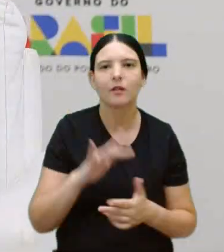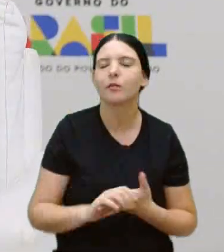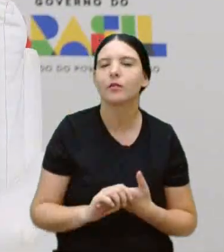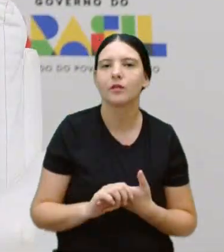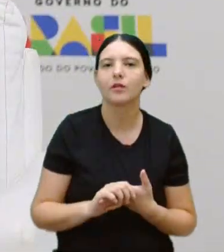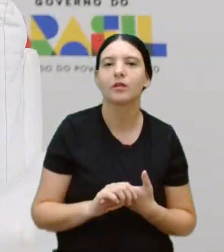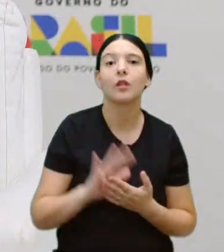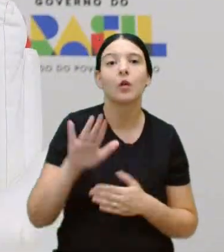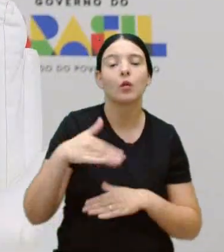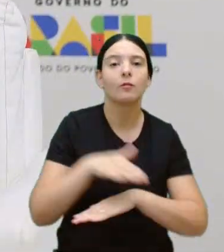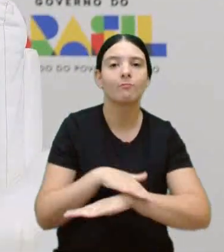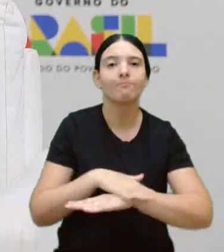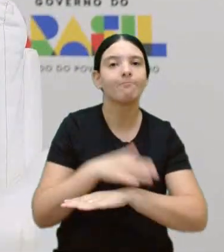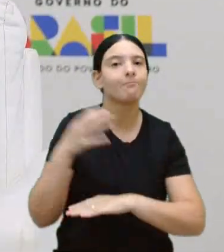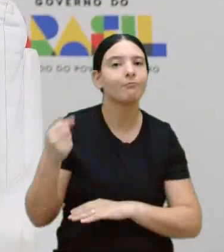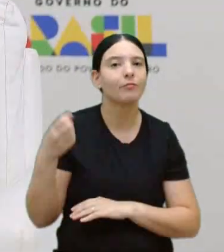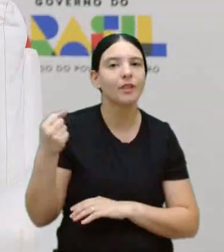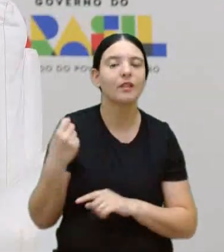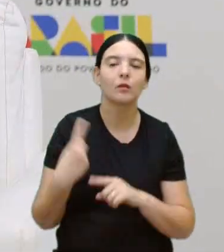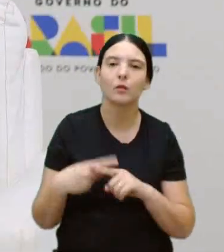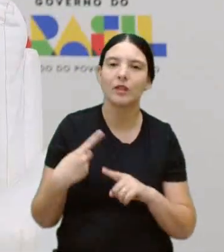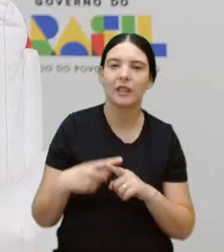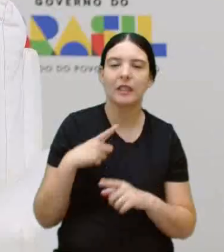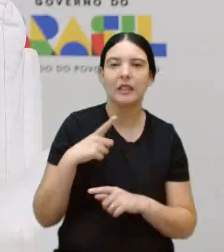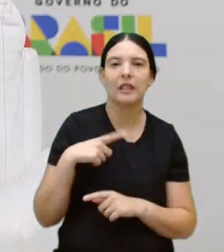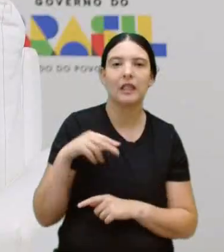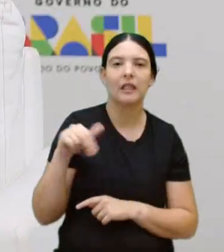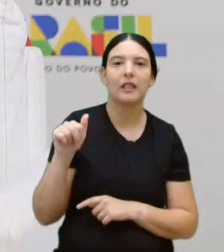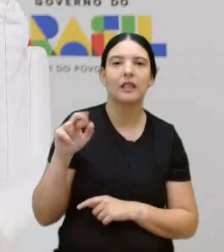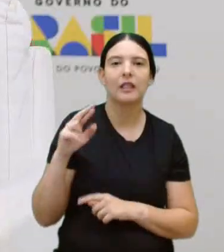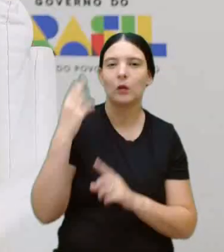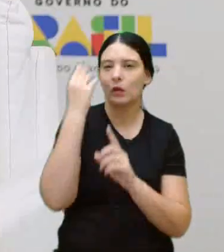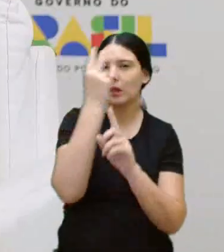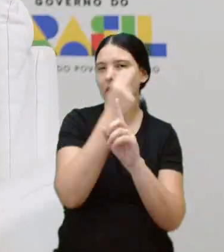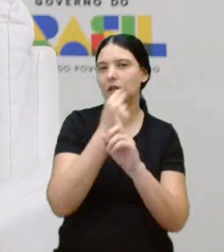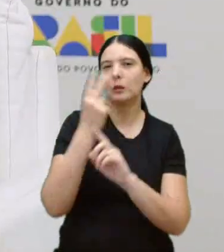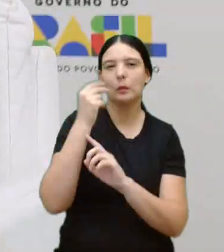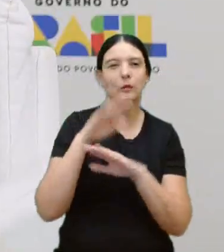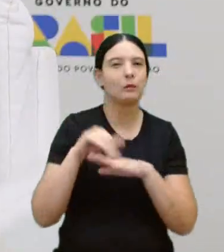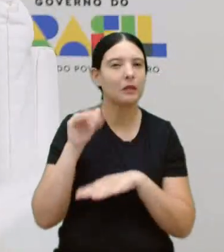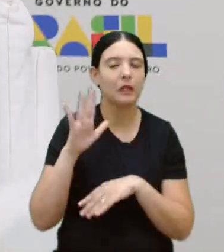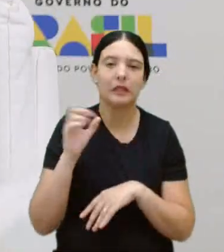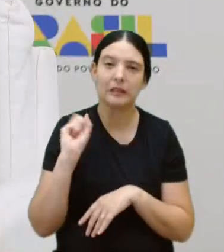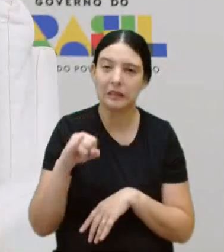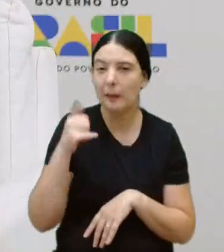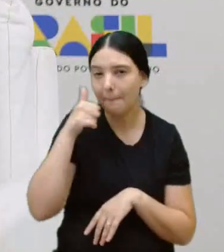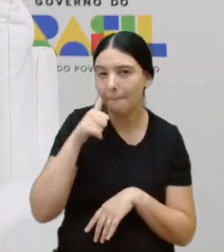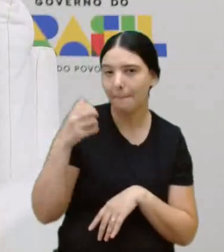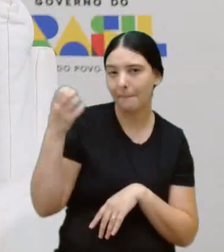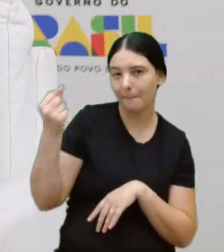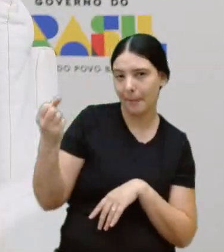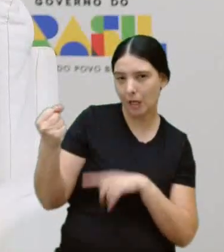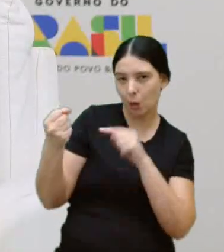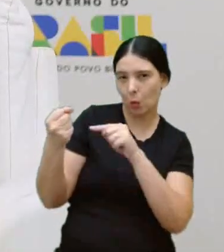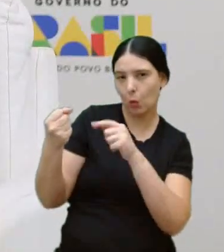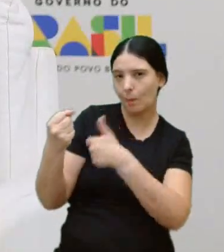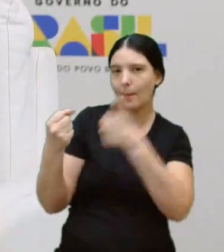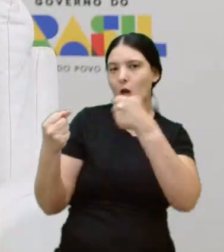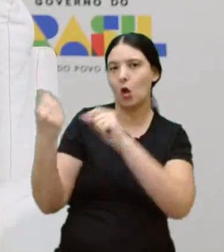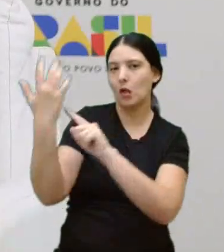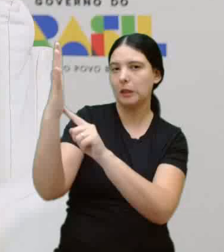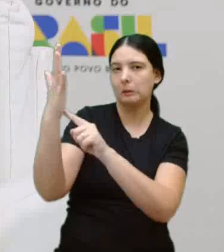branquitude é que tem um narcisismo exacerbado, que tudo que é branco é melhor, é só o meu espelho. Então a gente tem